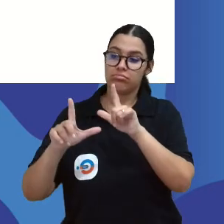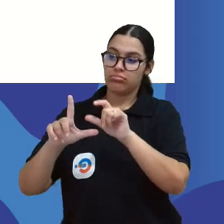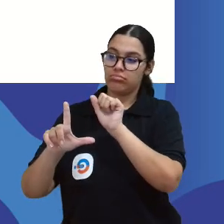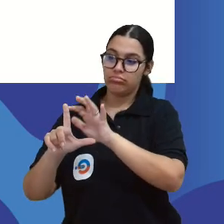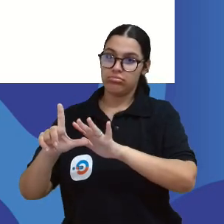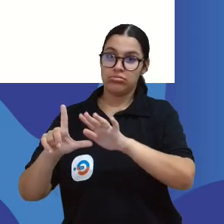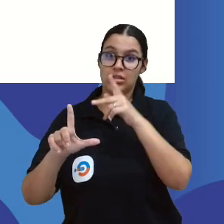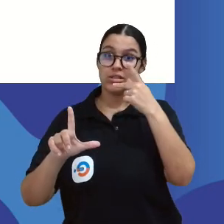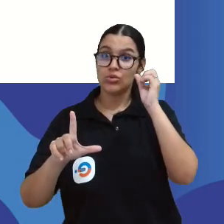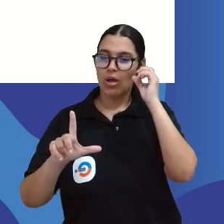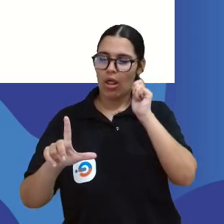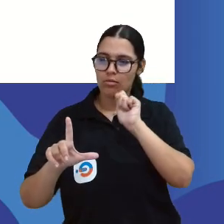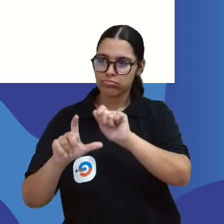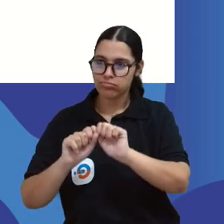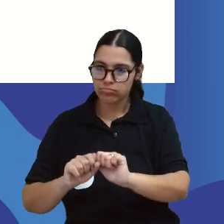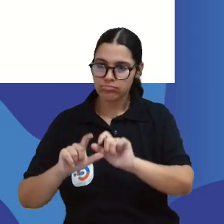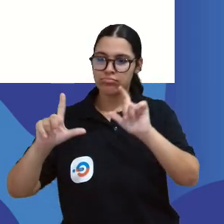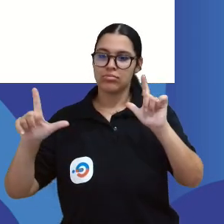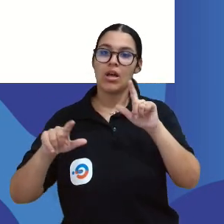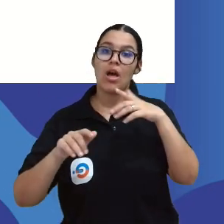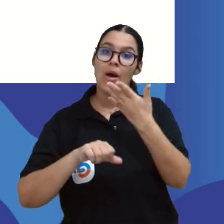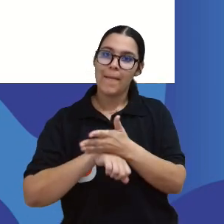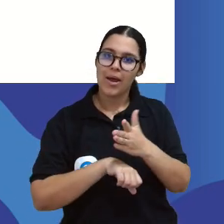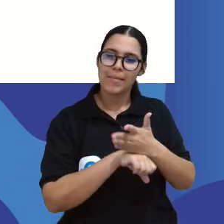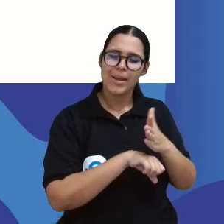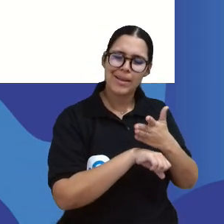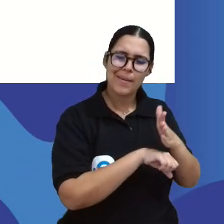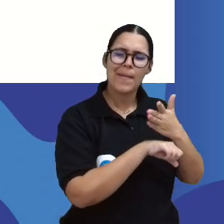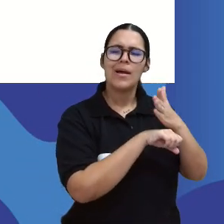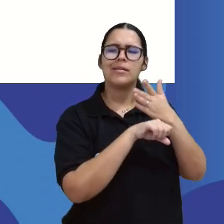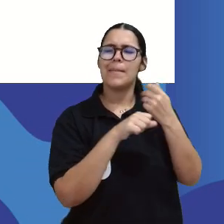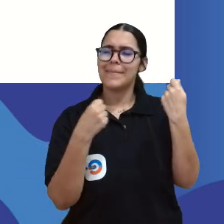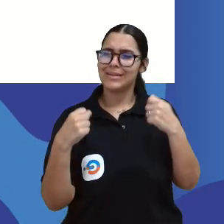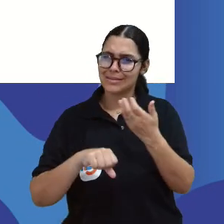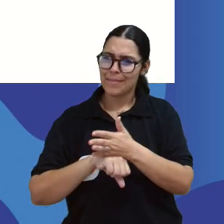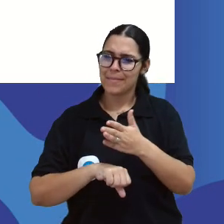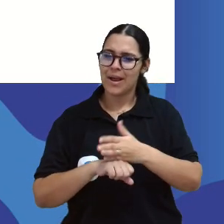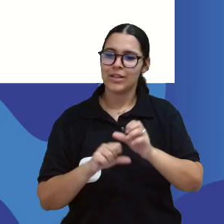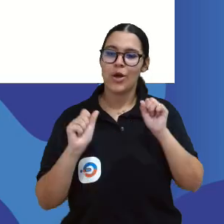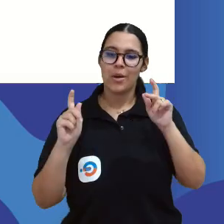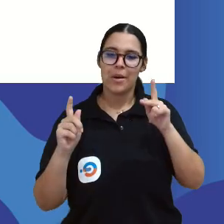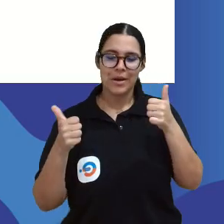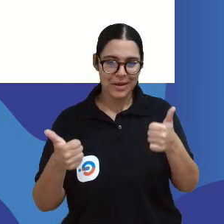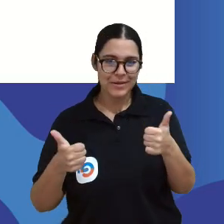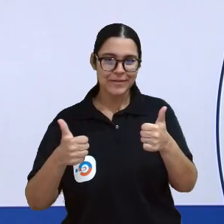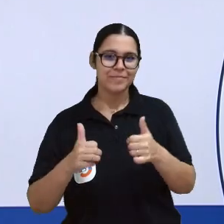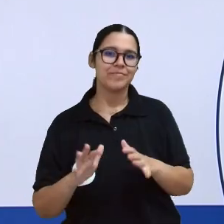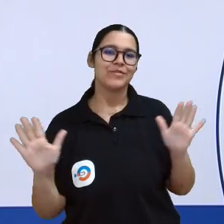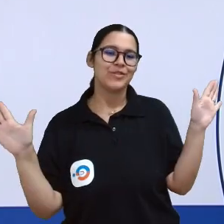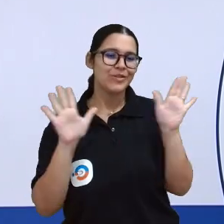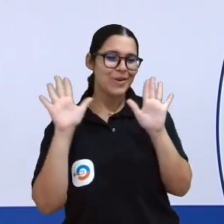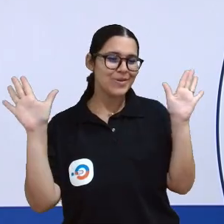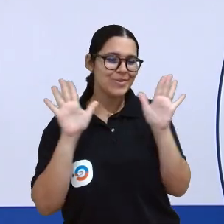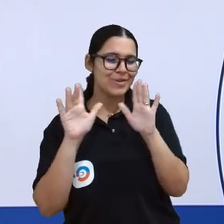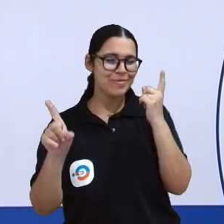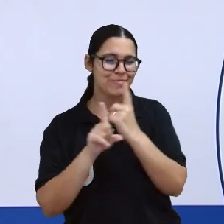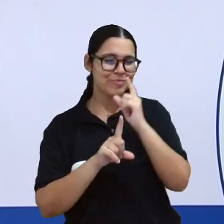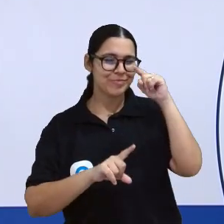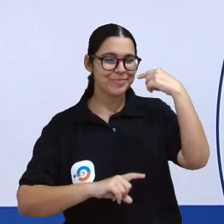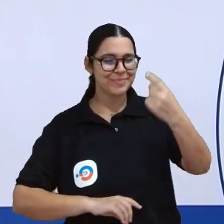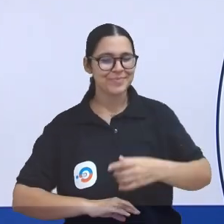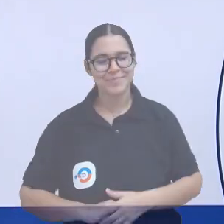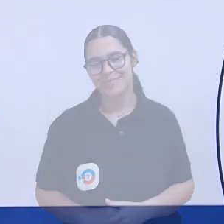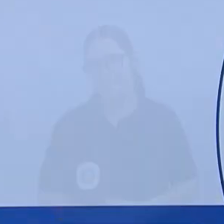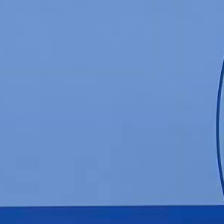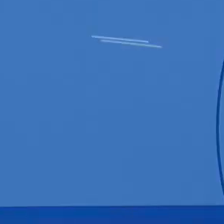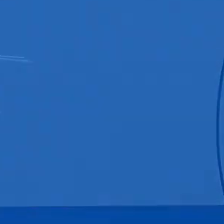aparece na tela e treinar. Treine bastante, ok? É isso, pessoal. Tchau, tchau e até a próxima.